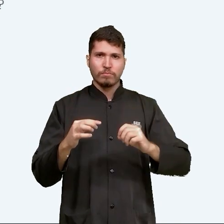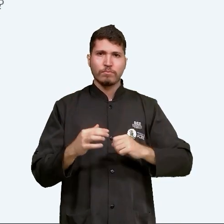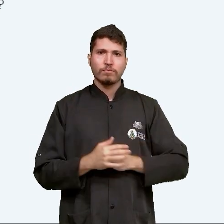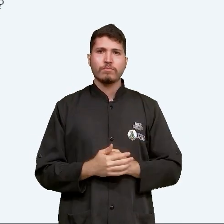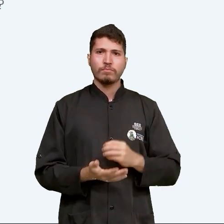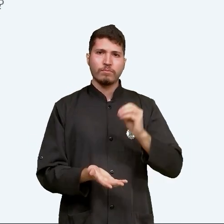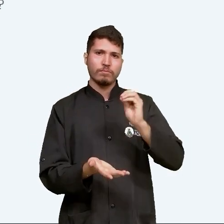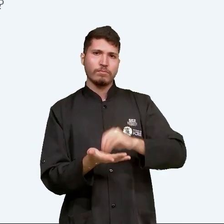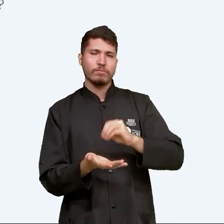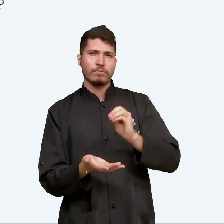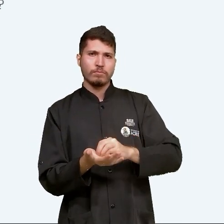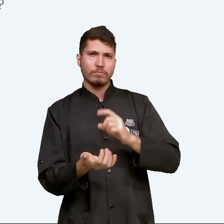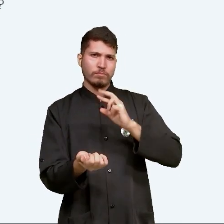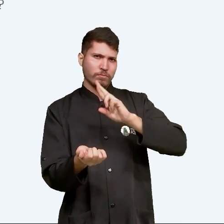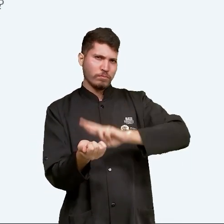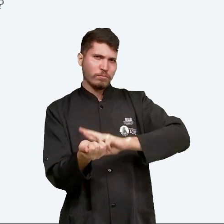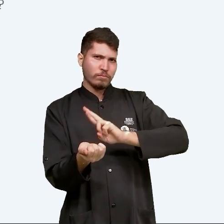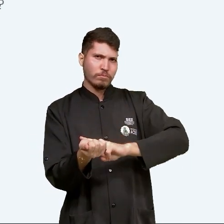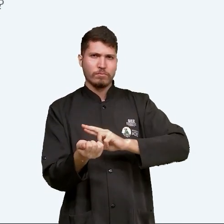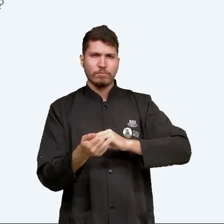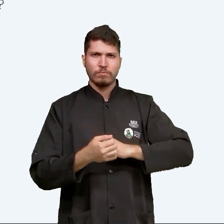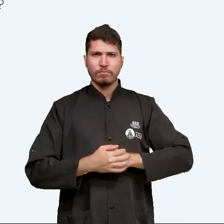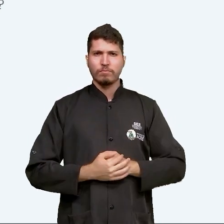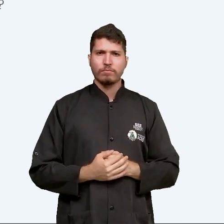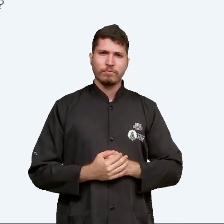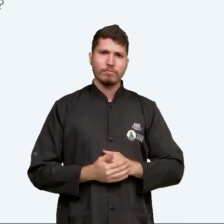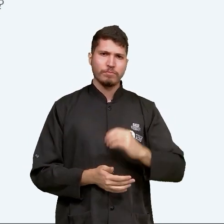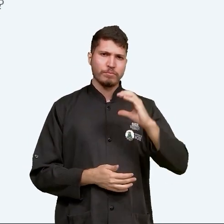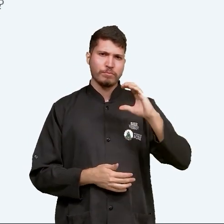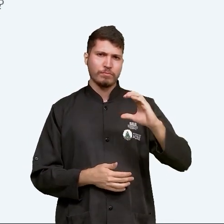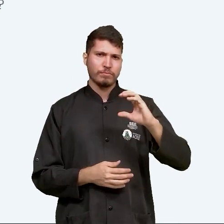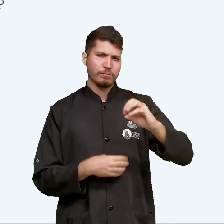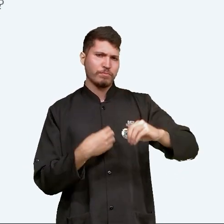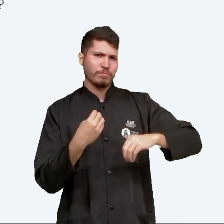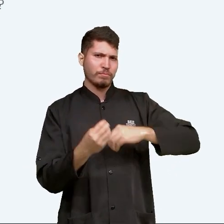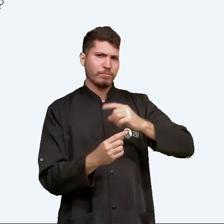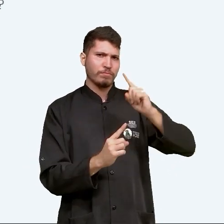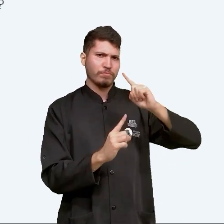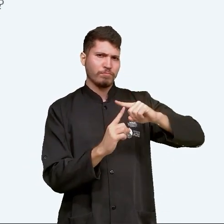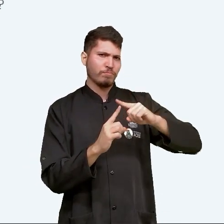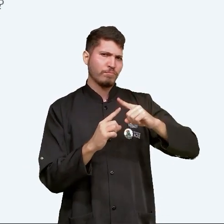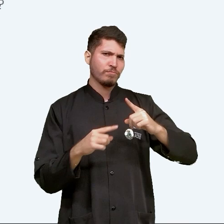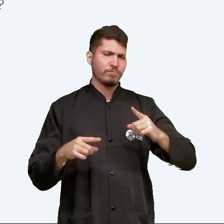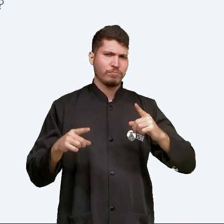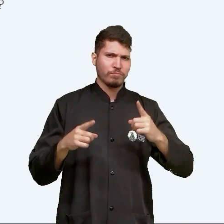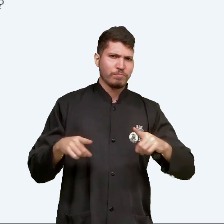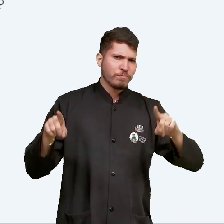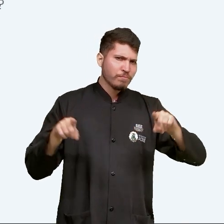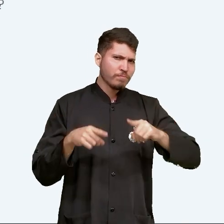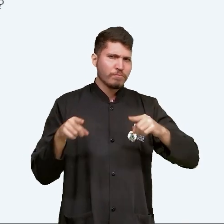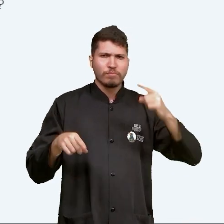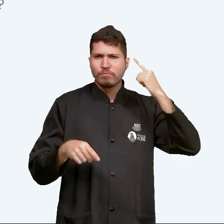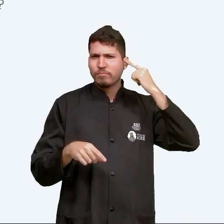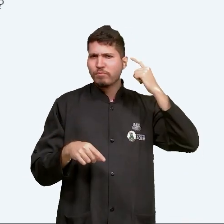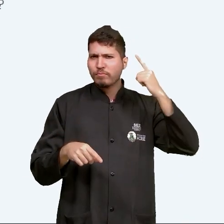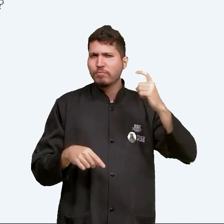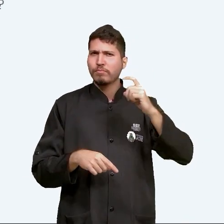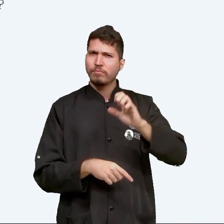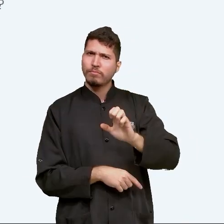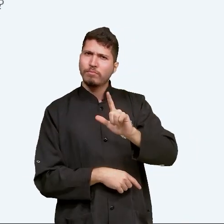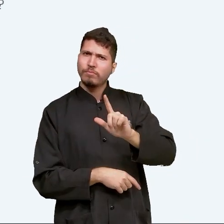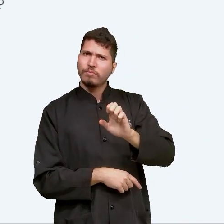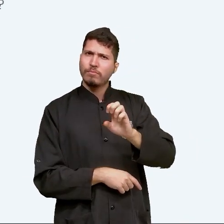de ritmo. Letra C, mistura de estilos, sons eletrônicos e liberdade